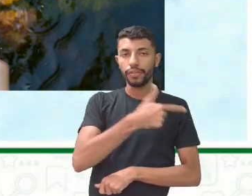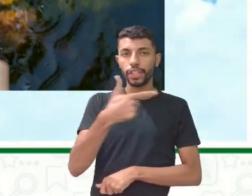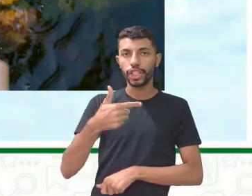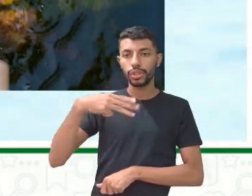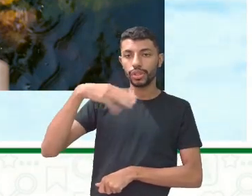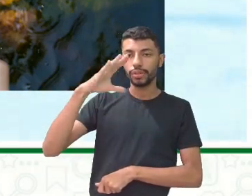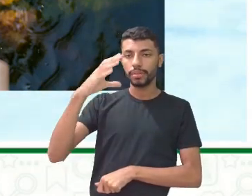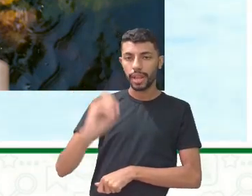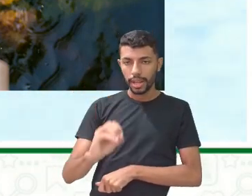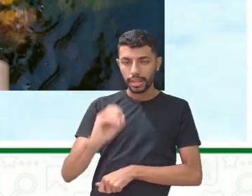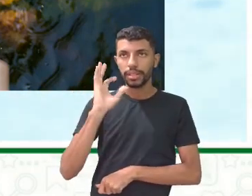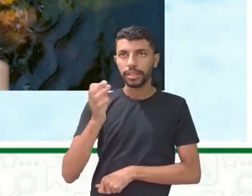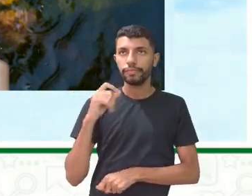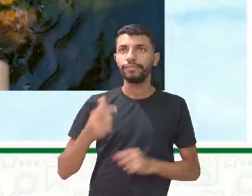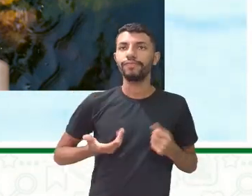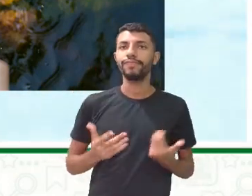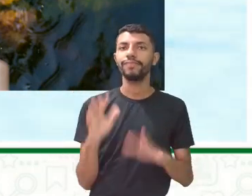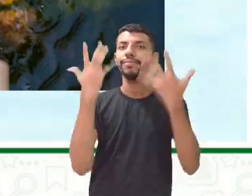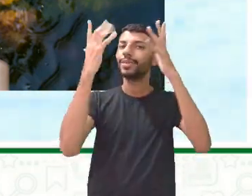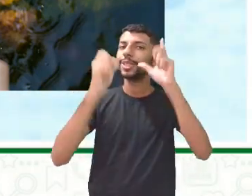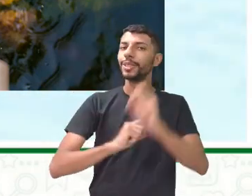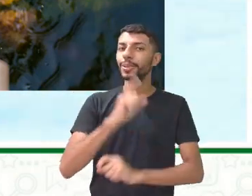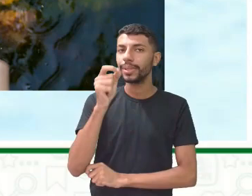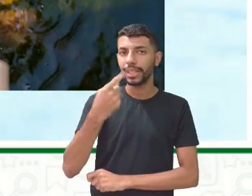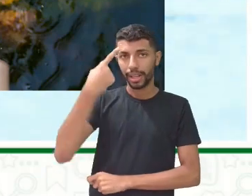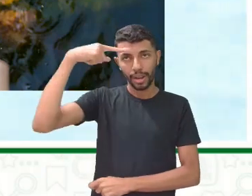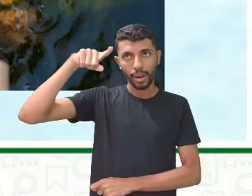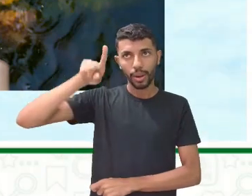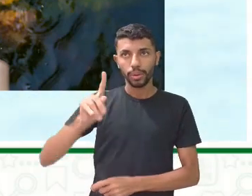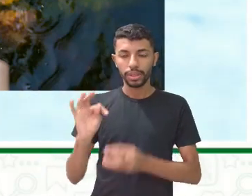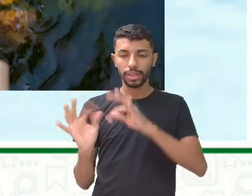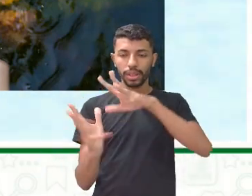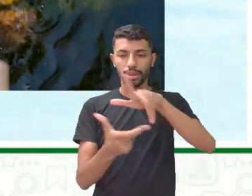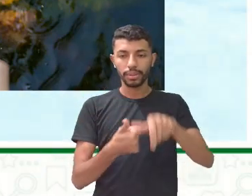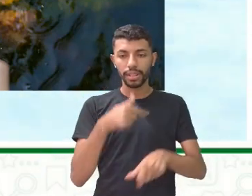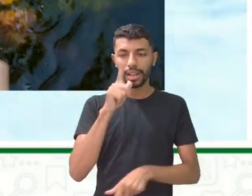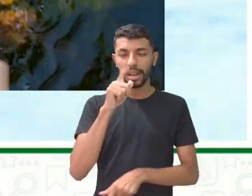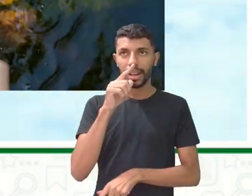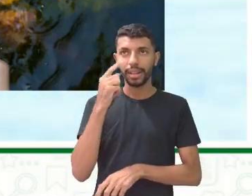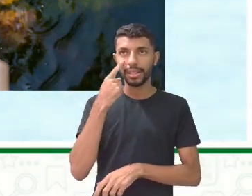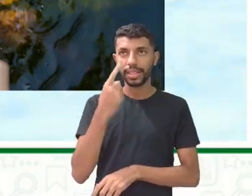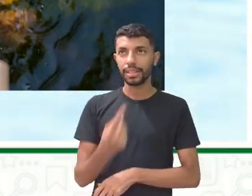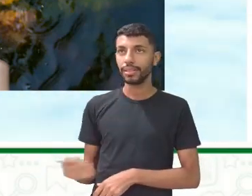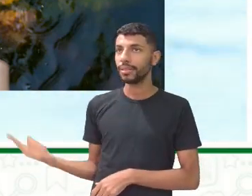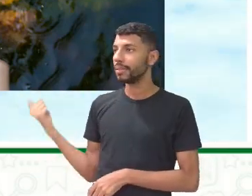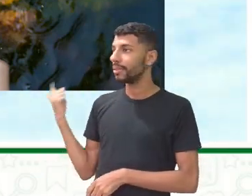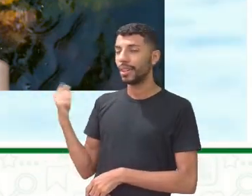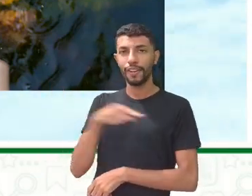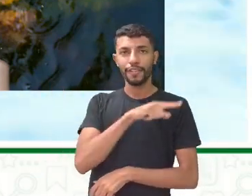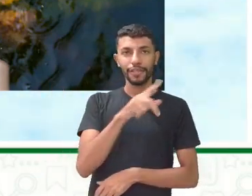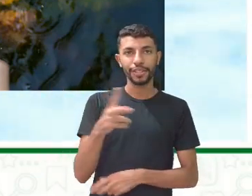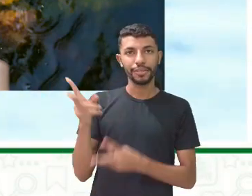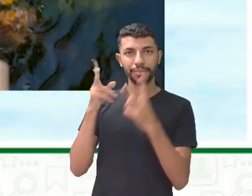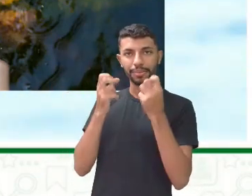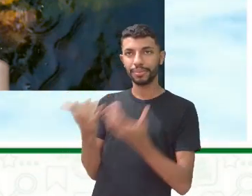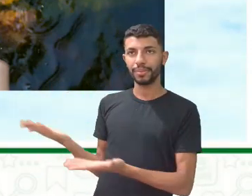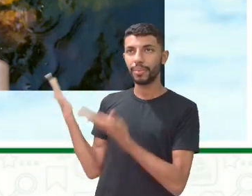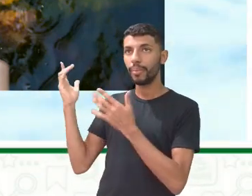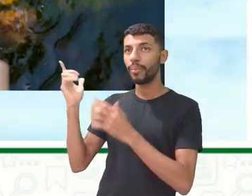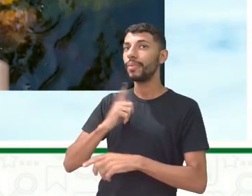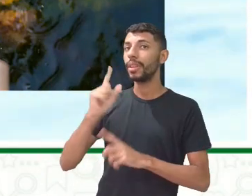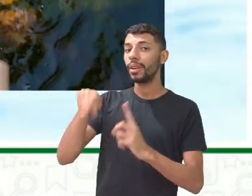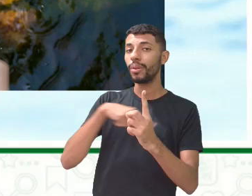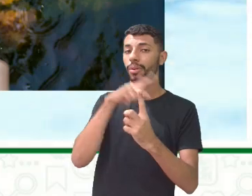foi comemorado aí o Dia Mundial da Água, que olha aí como vocês estão vendo no slide, né? Ele tem